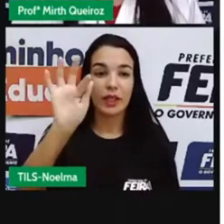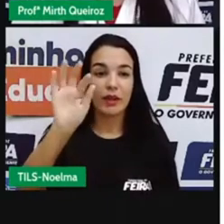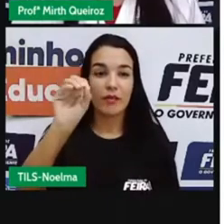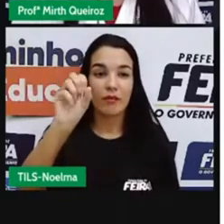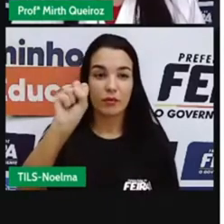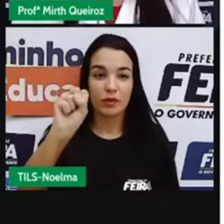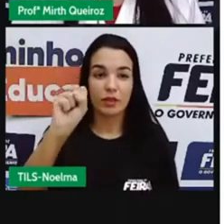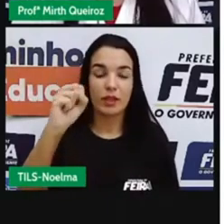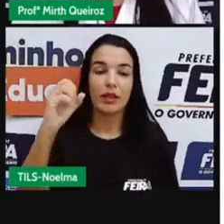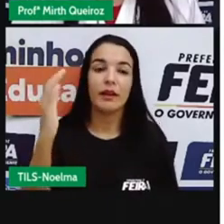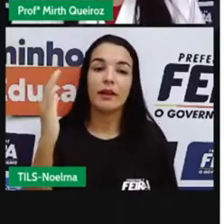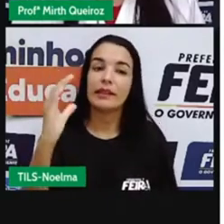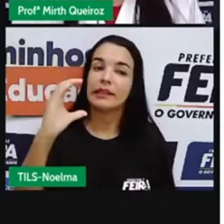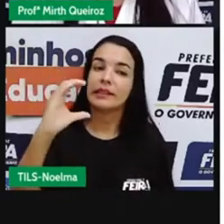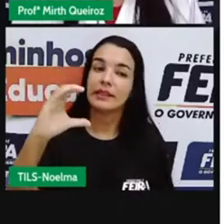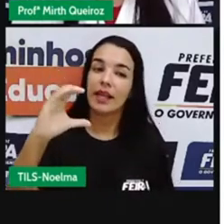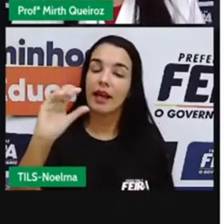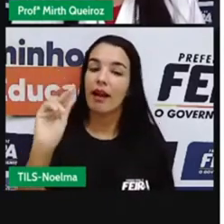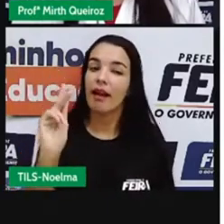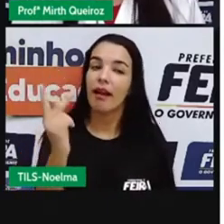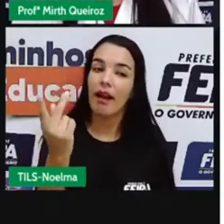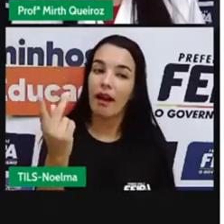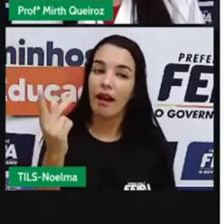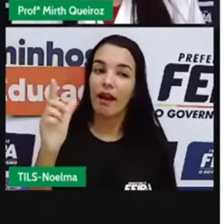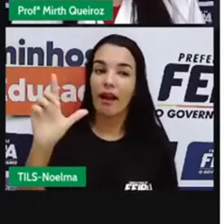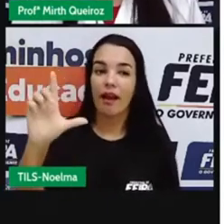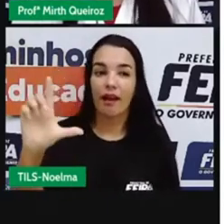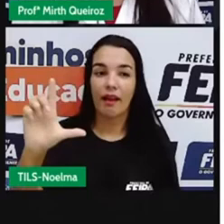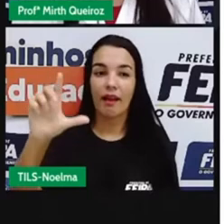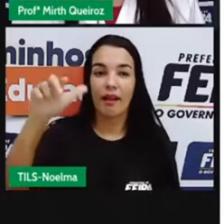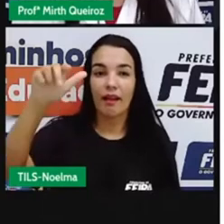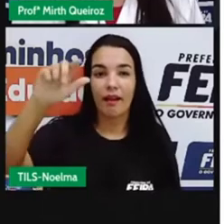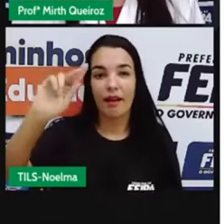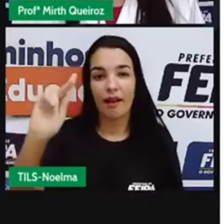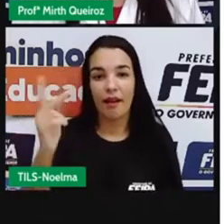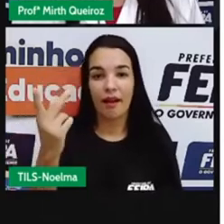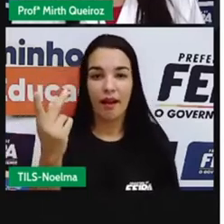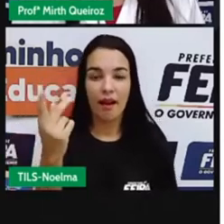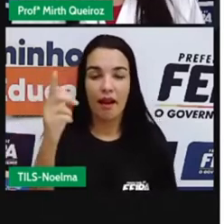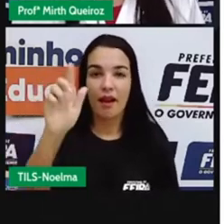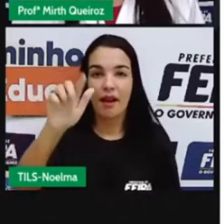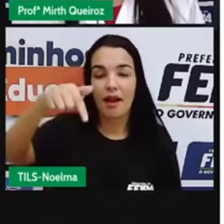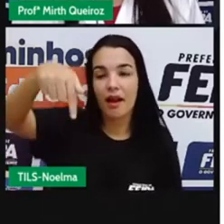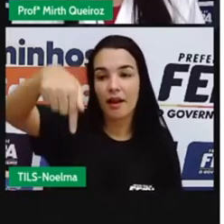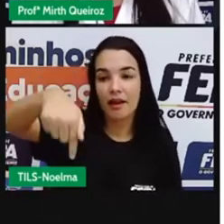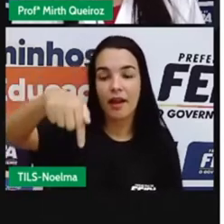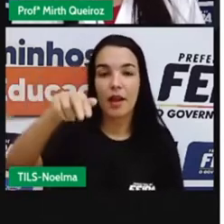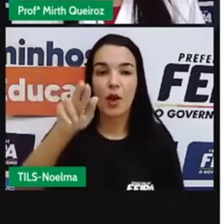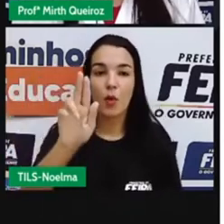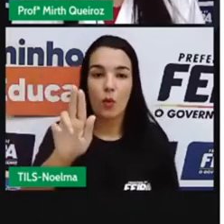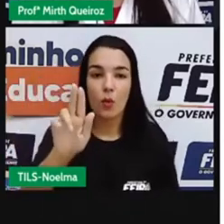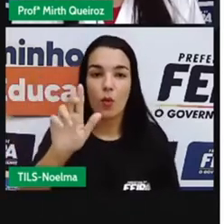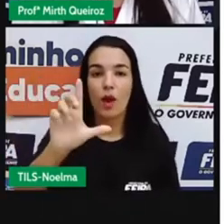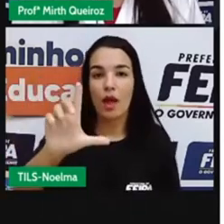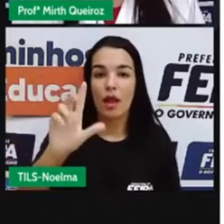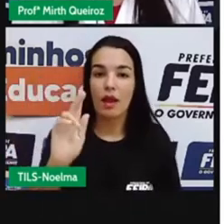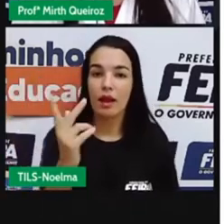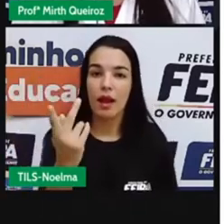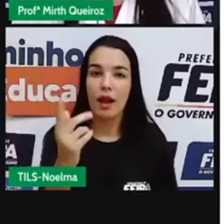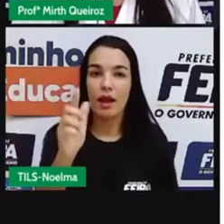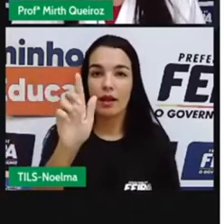dígrafos CH, LH, Q1, LH, G1,